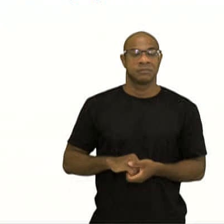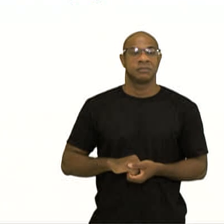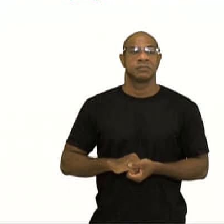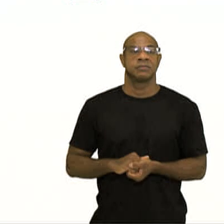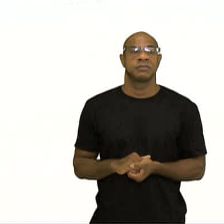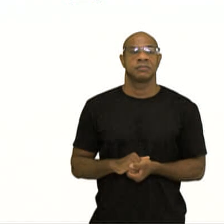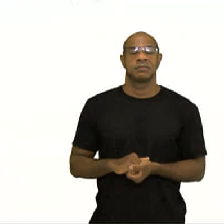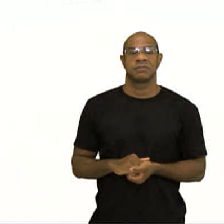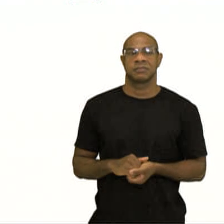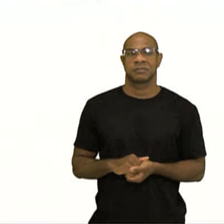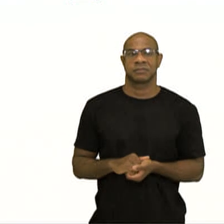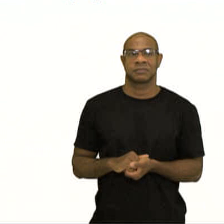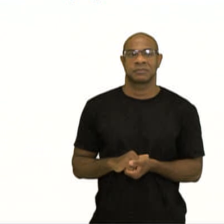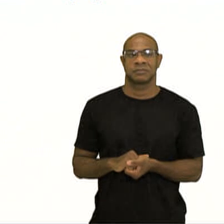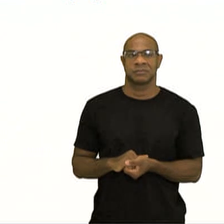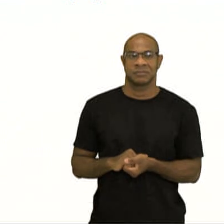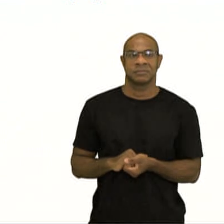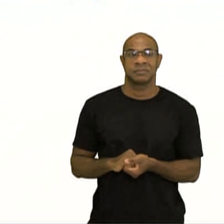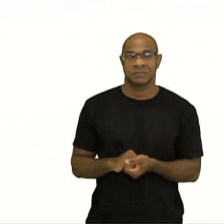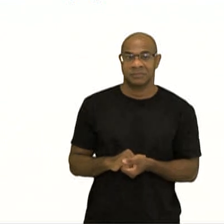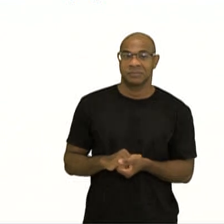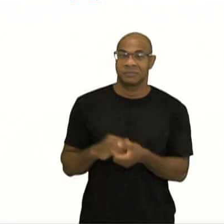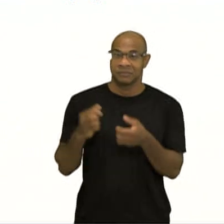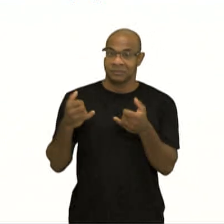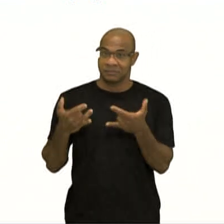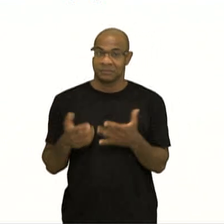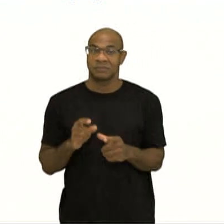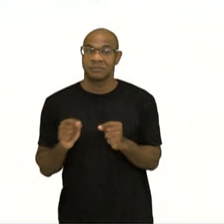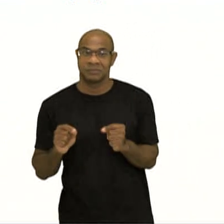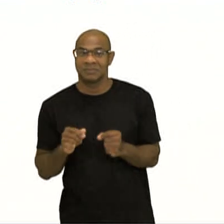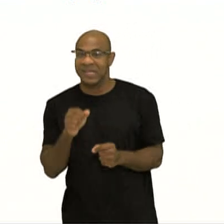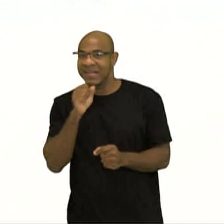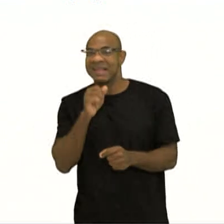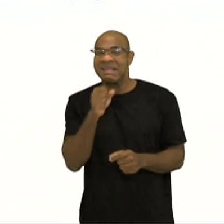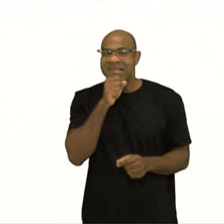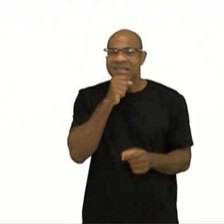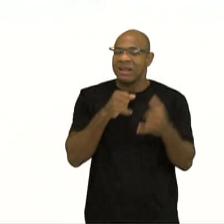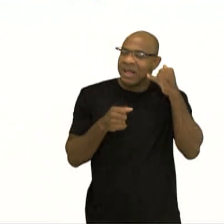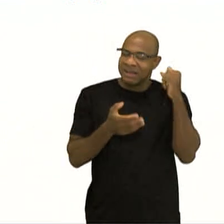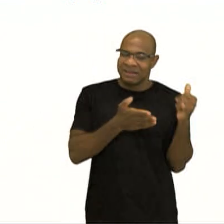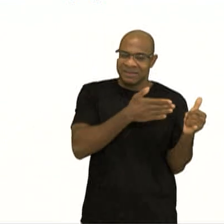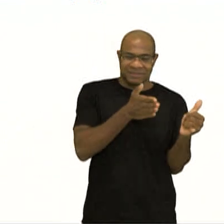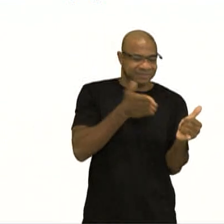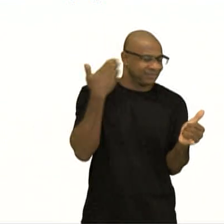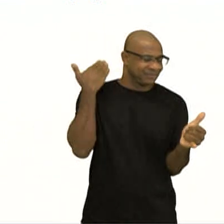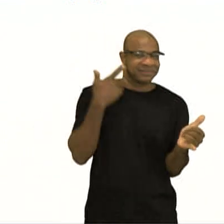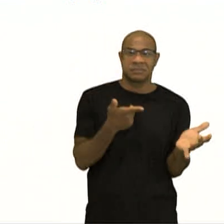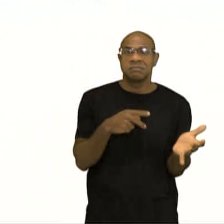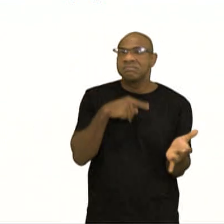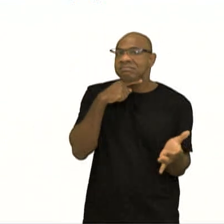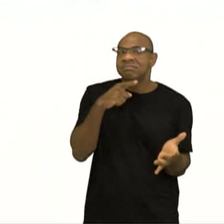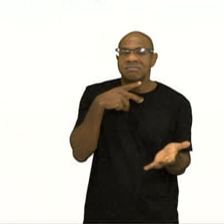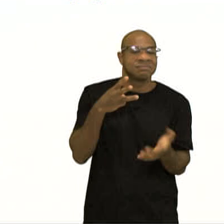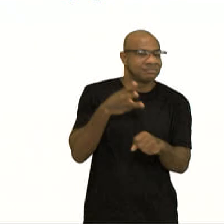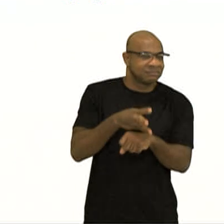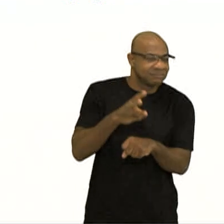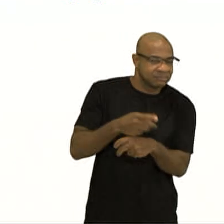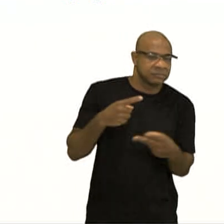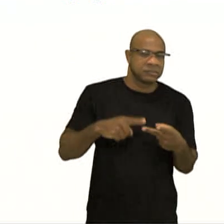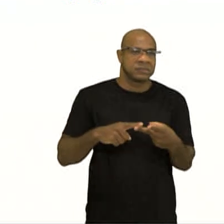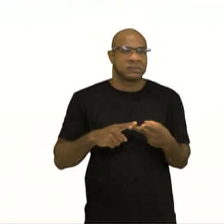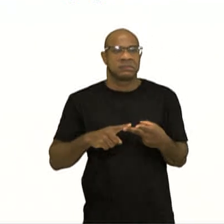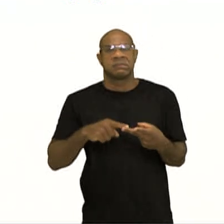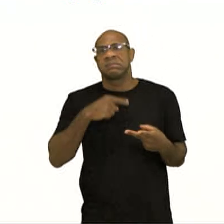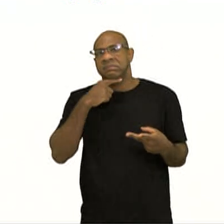couldn't make video calls, download apps, and I couldn't take photos. Gente, eu juro pra vocês, eu